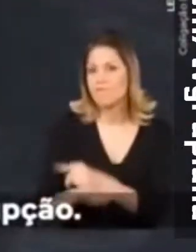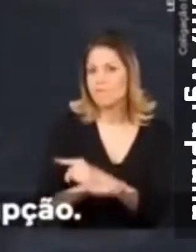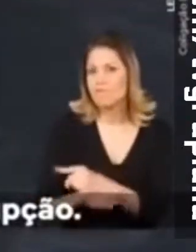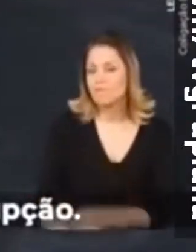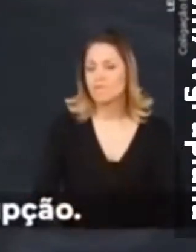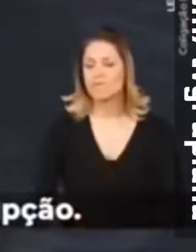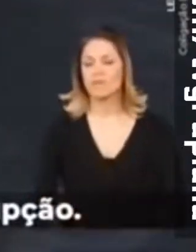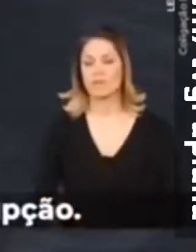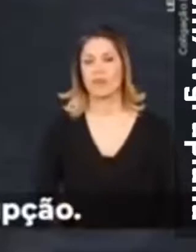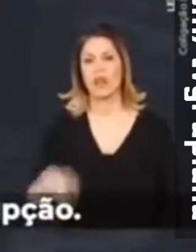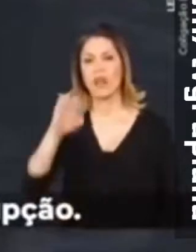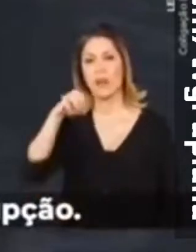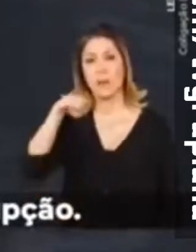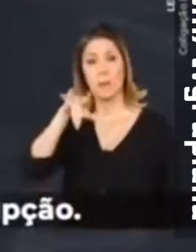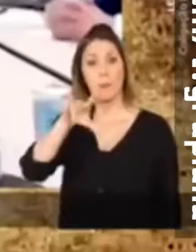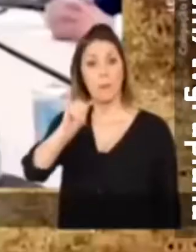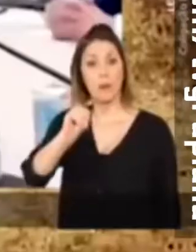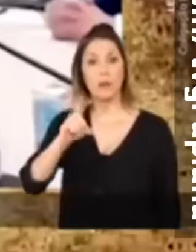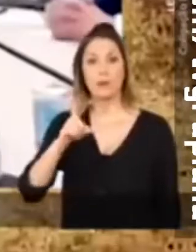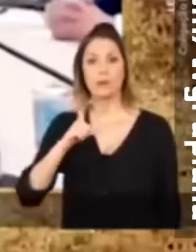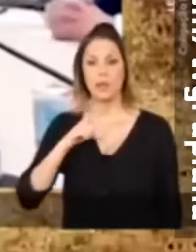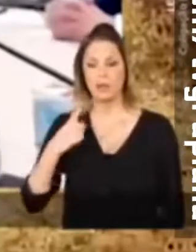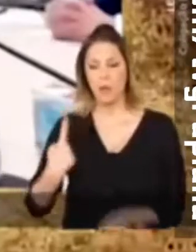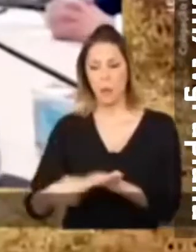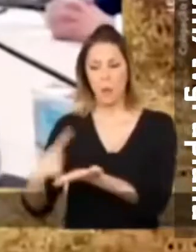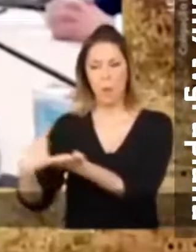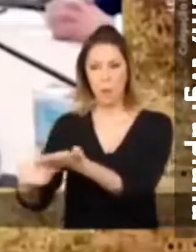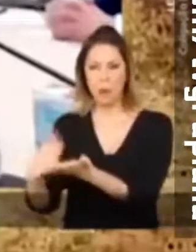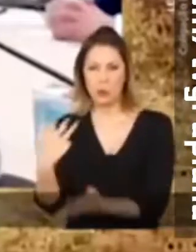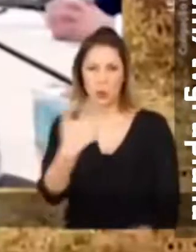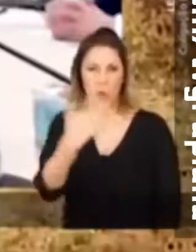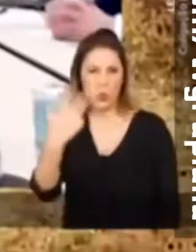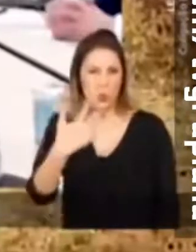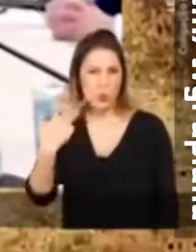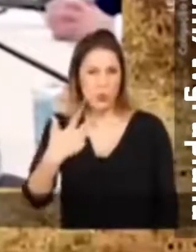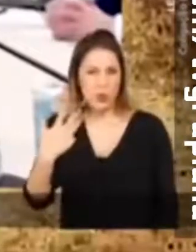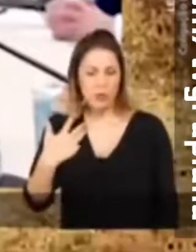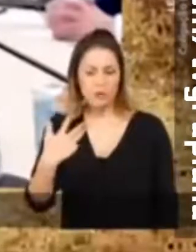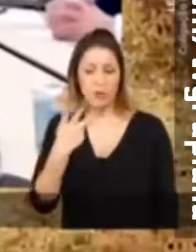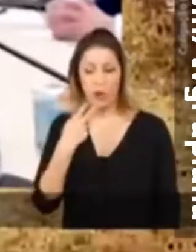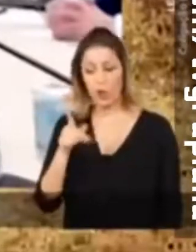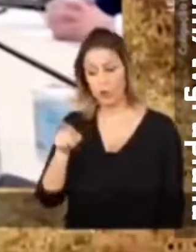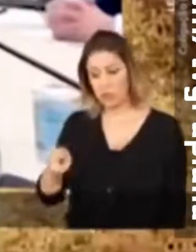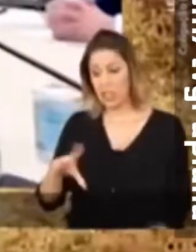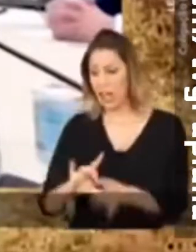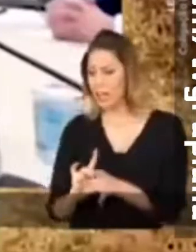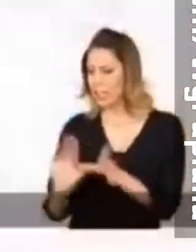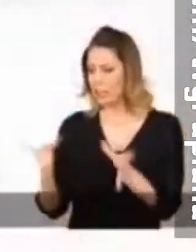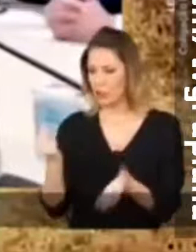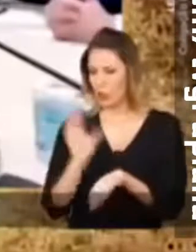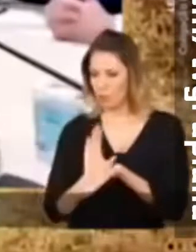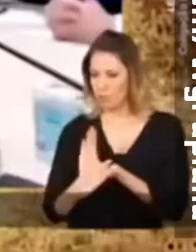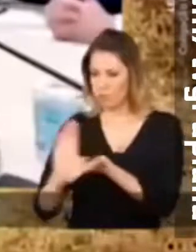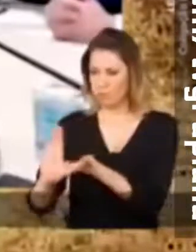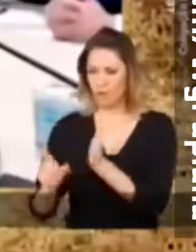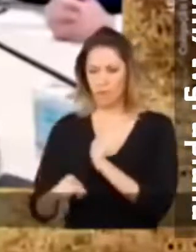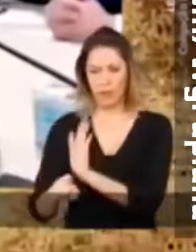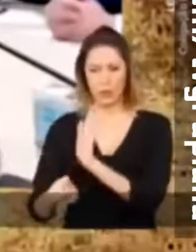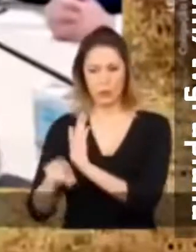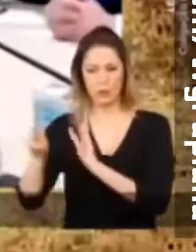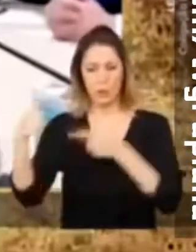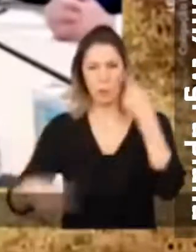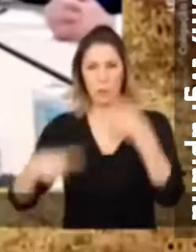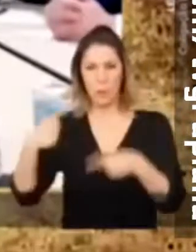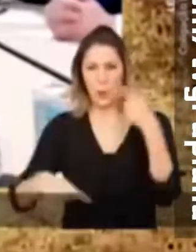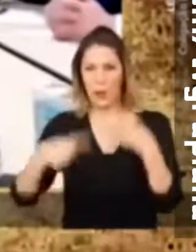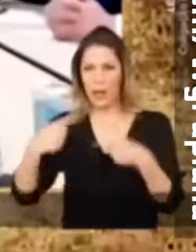Brasil. Corrupção. O doutor Emílio Odebrecht fez uma espécie de pacto de sangue com o presidente Lula. E disse ao presidente Lula que ele